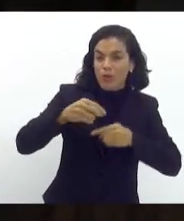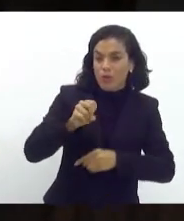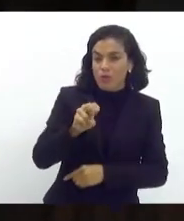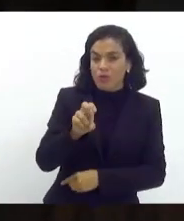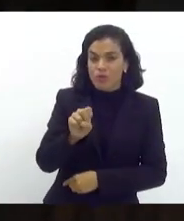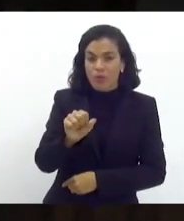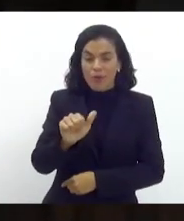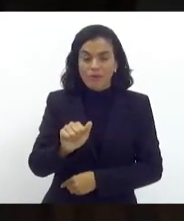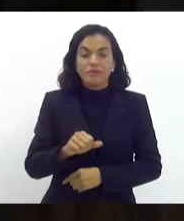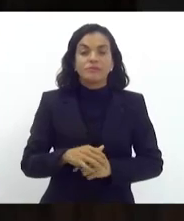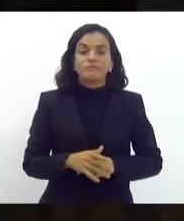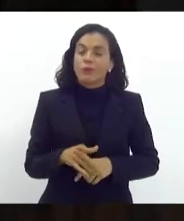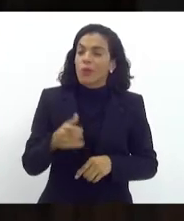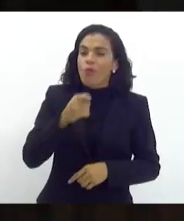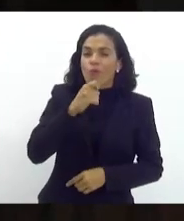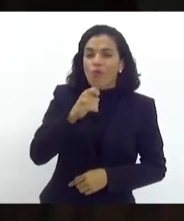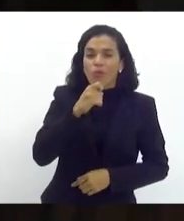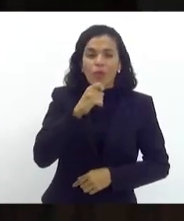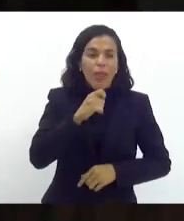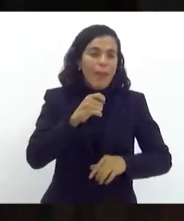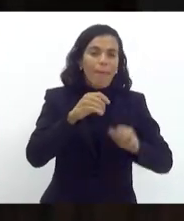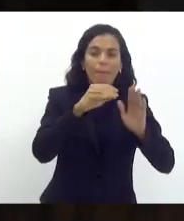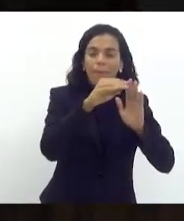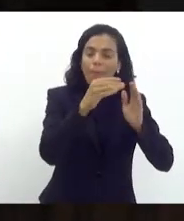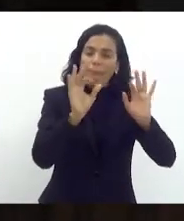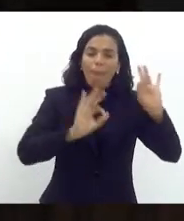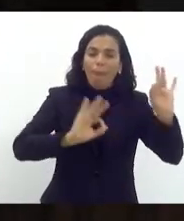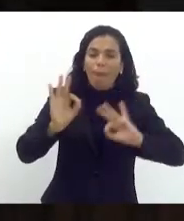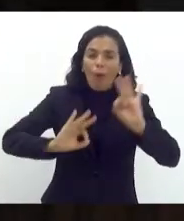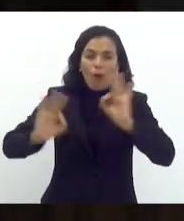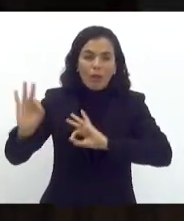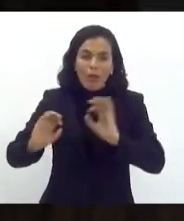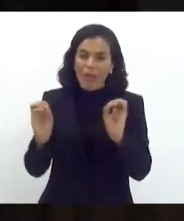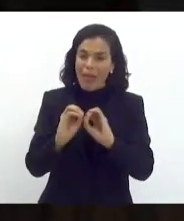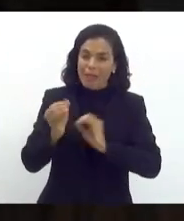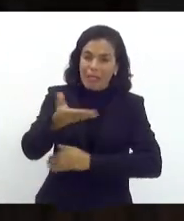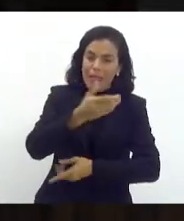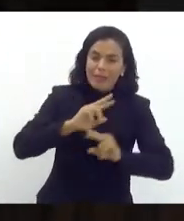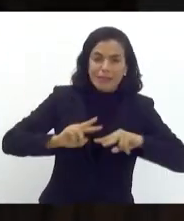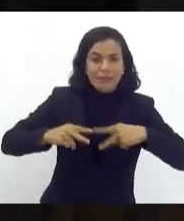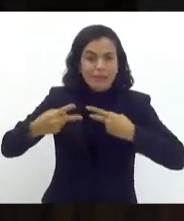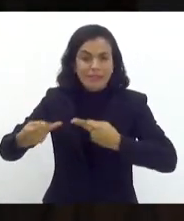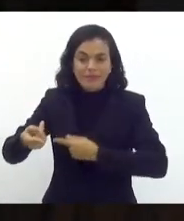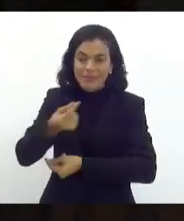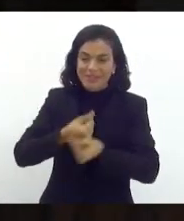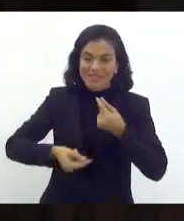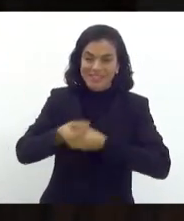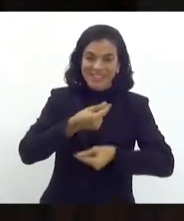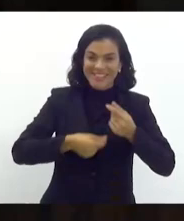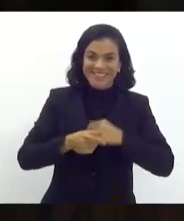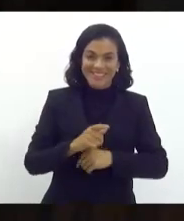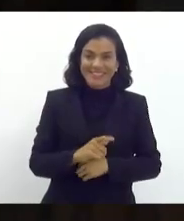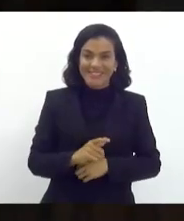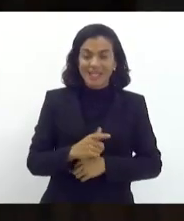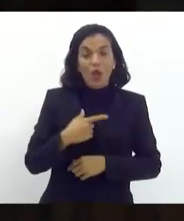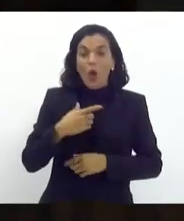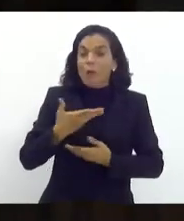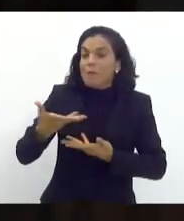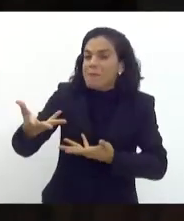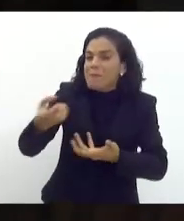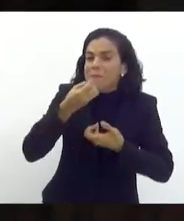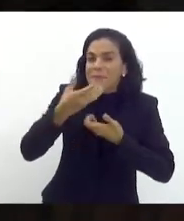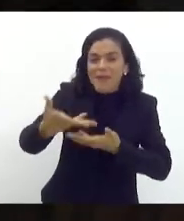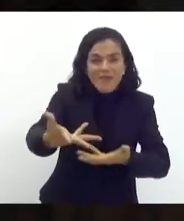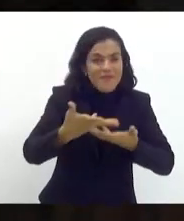existisse não existe programa que mate melhor a fome do que a transferência de renda e os demais todos são muito bem-vindos